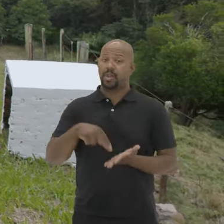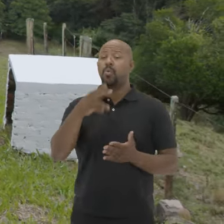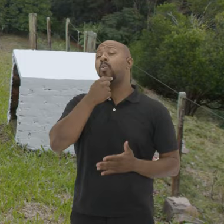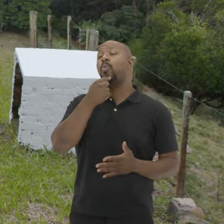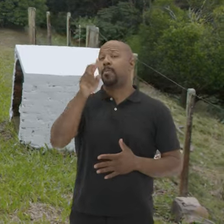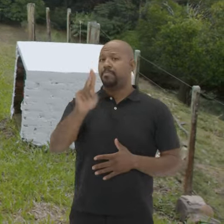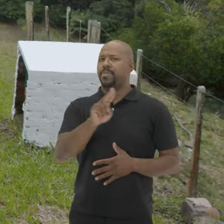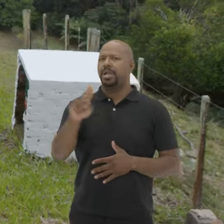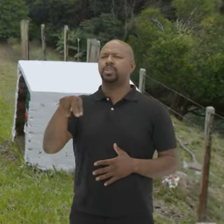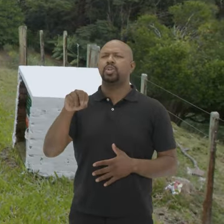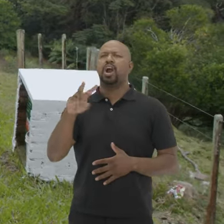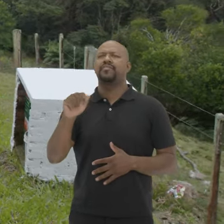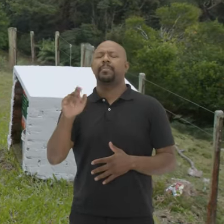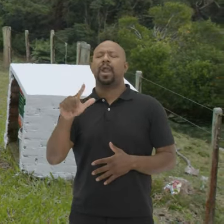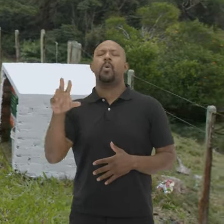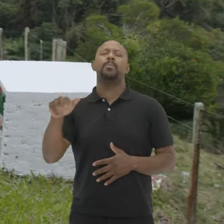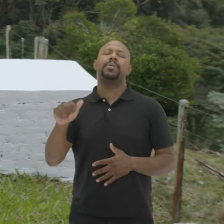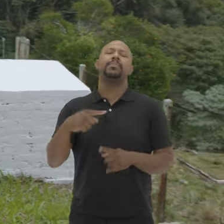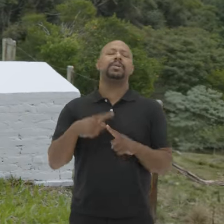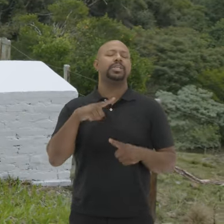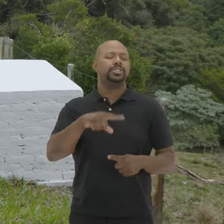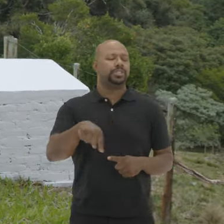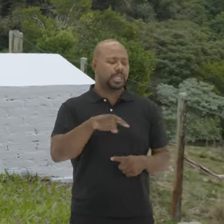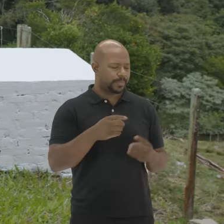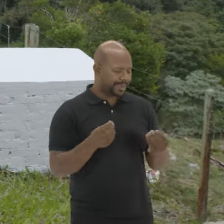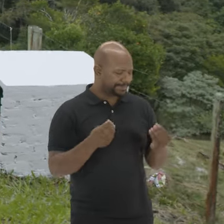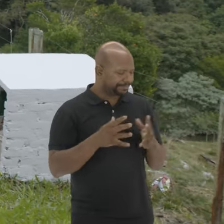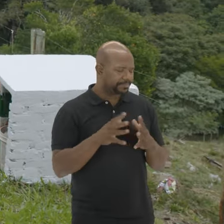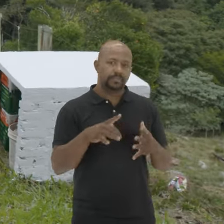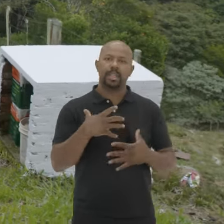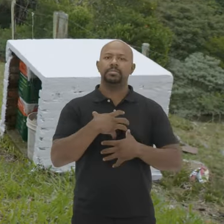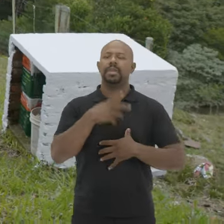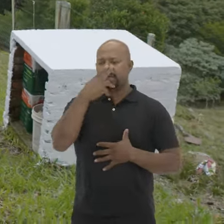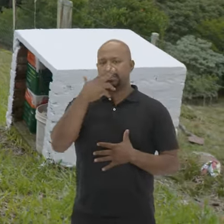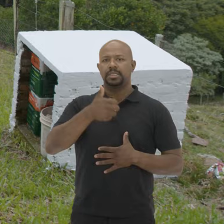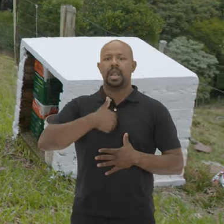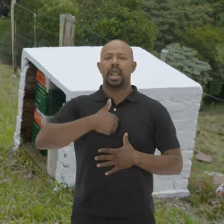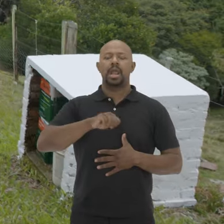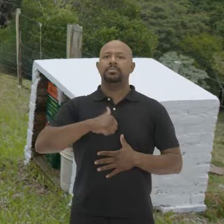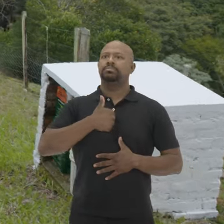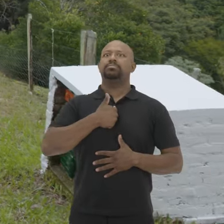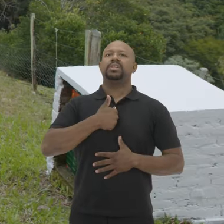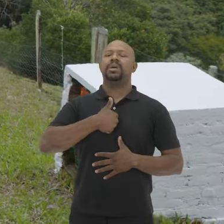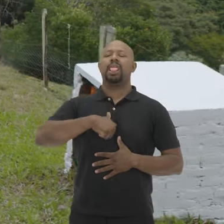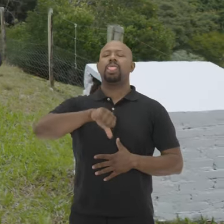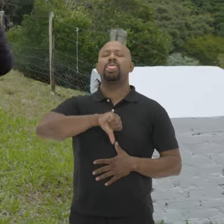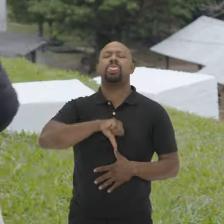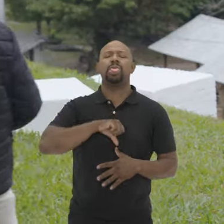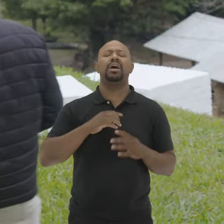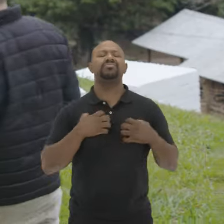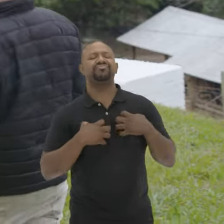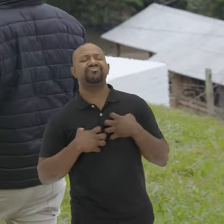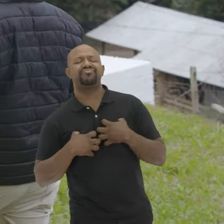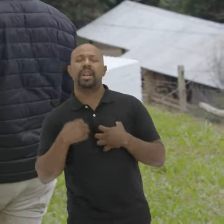Nova Palma, porque aqui a galera tinha uma autoestima muito baixa, sabe? Era considerado, eles se consideravam,